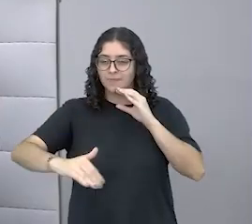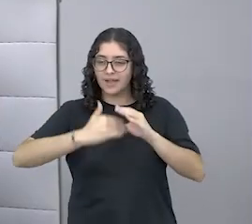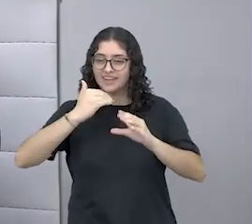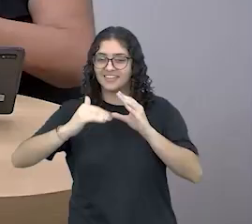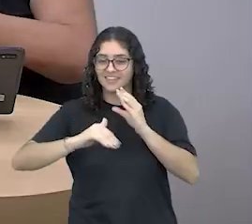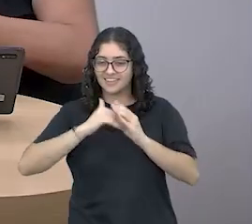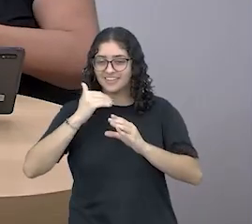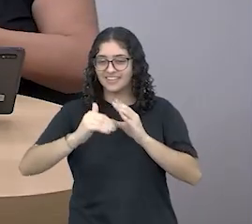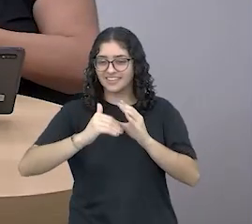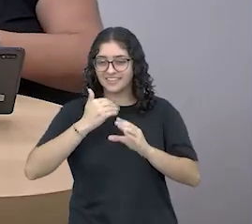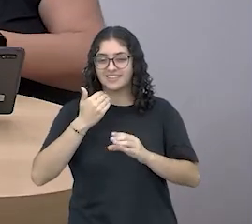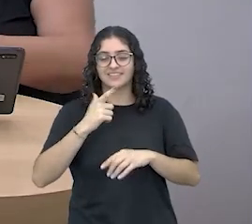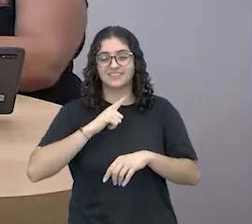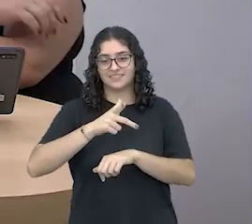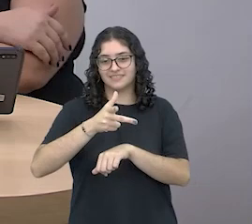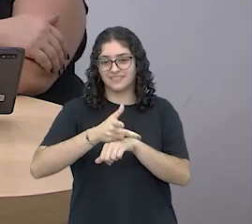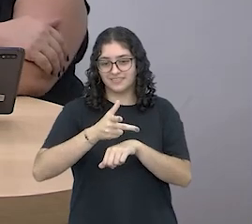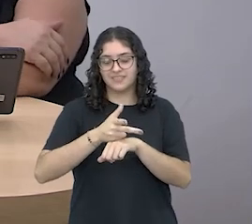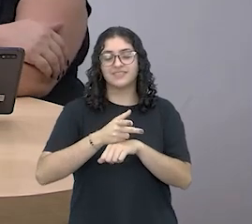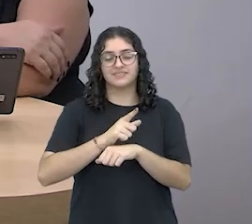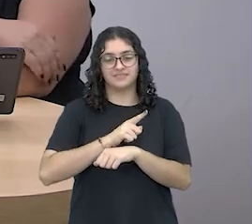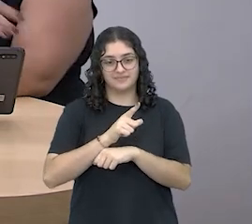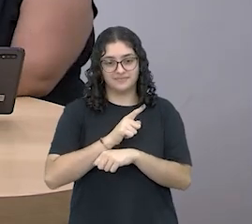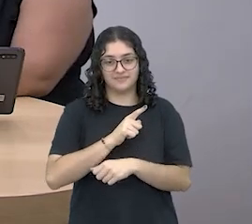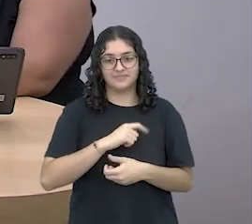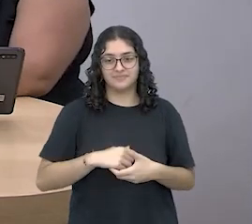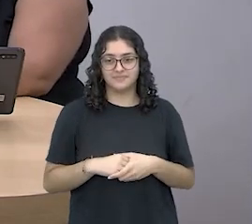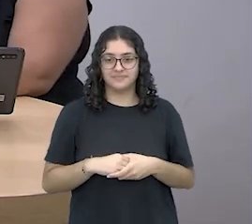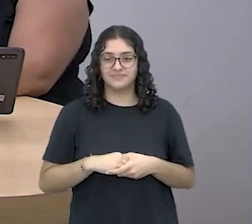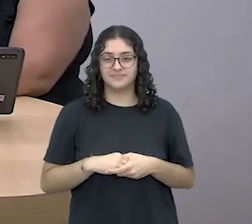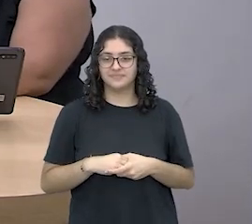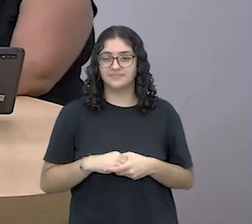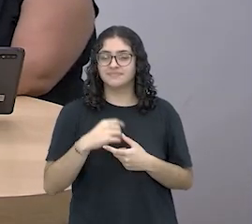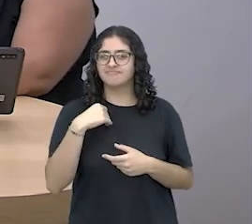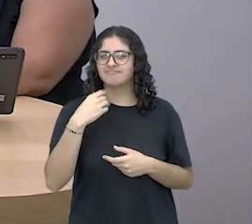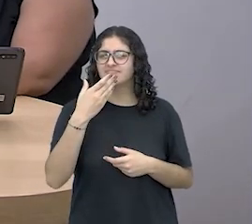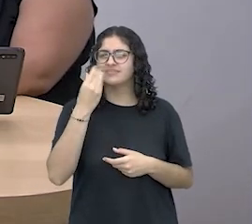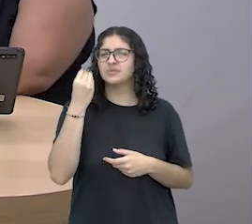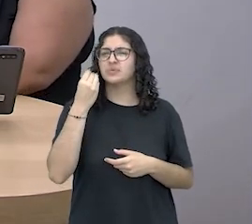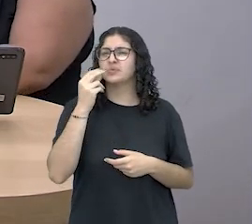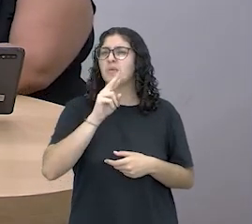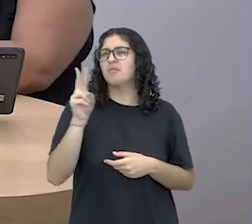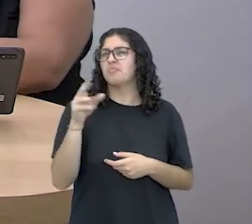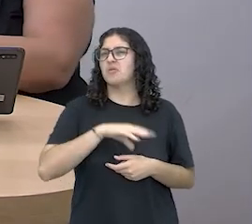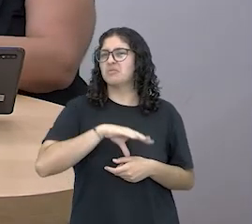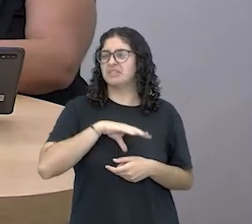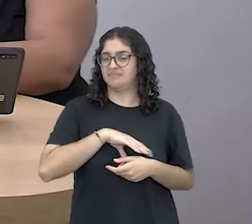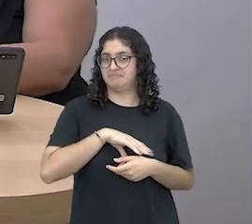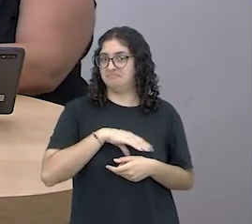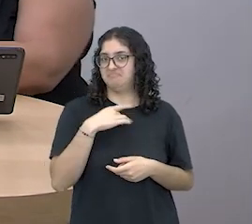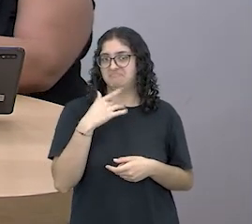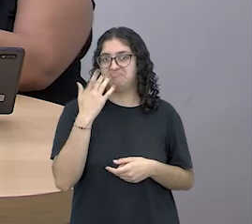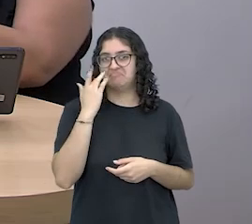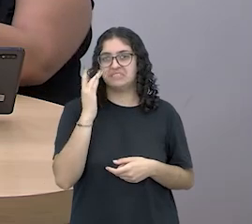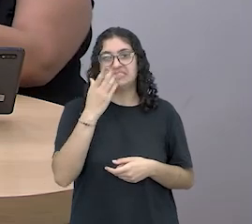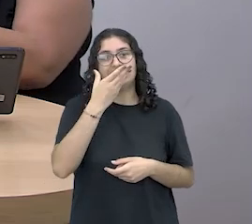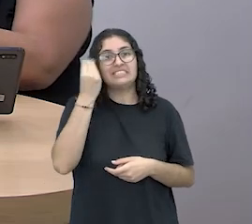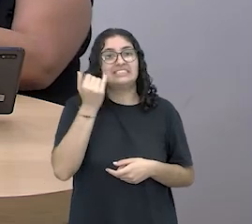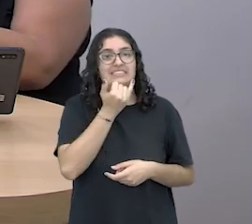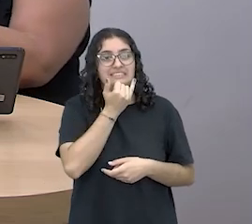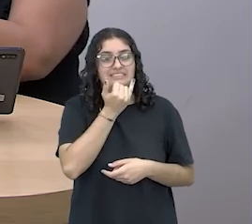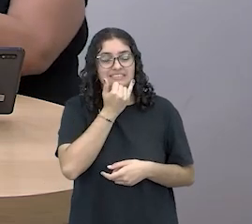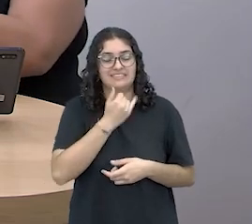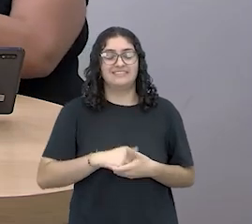Todo mundo tava querendo. As fotinhos, os videozinhos, né, dos seus... Eu olha não consigo lembrar o nome em português, né? É, não sei qual é o nome em português, desculpa,